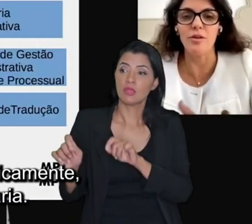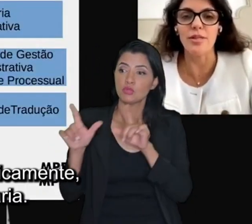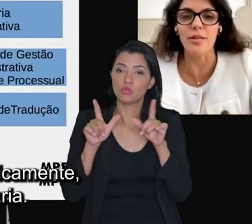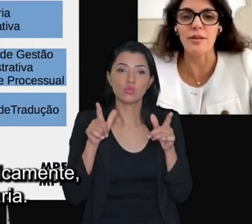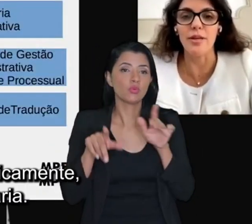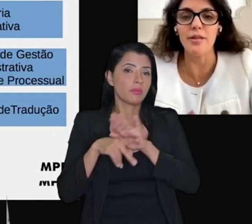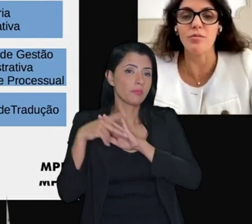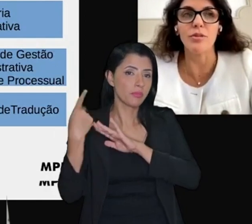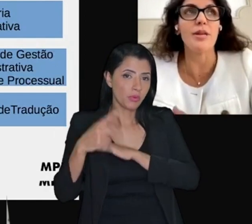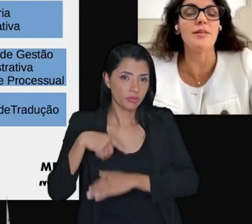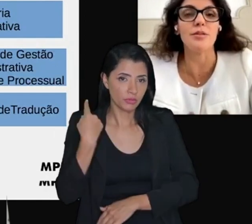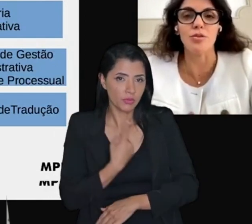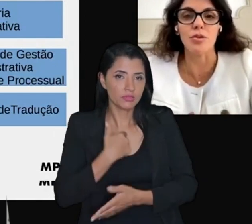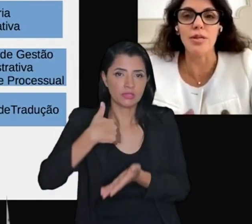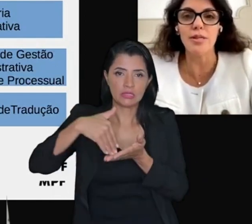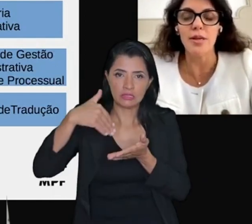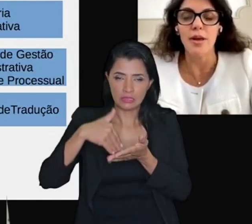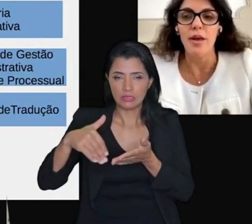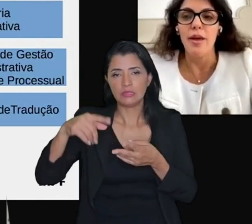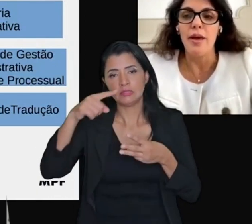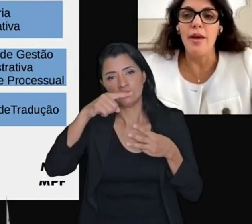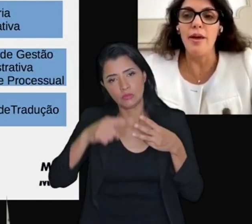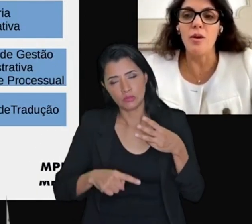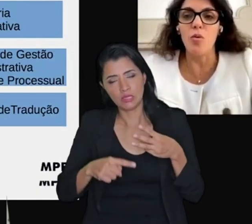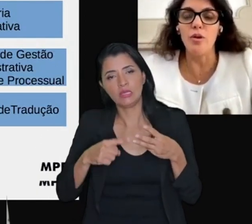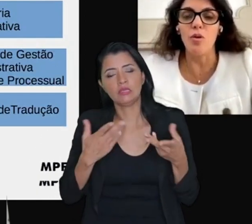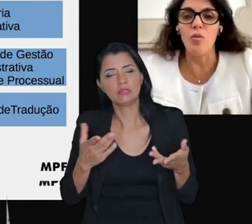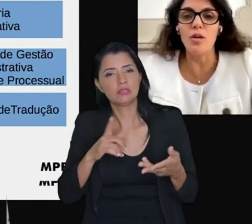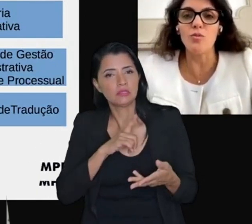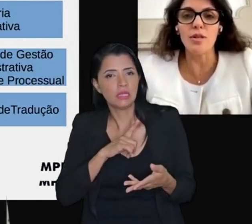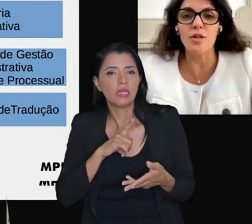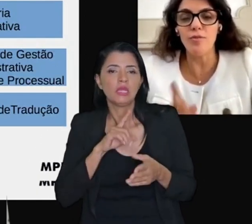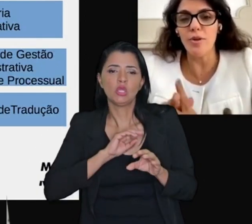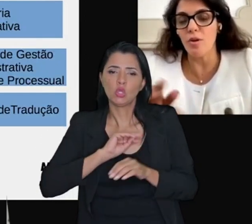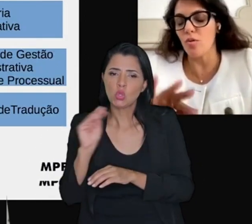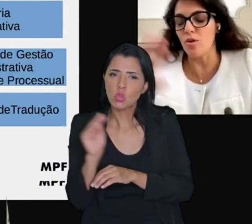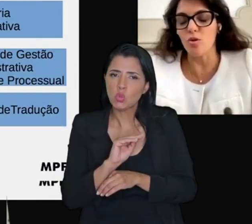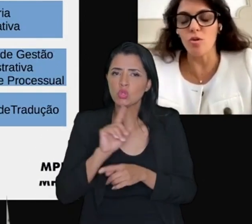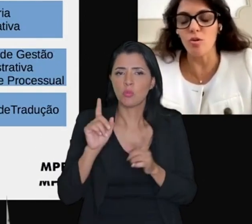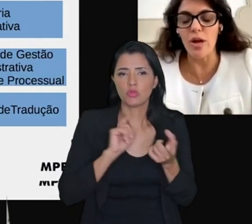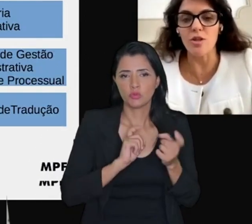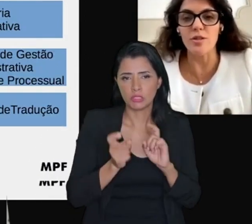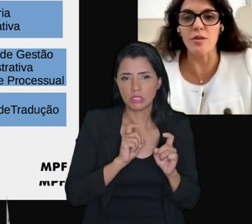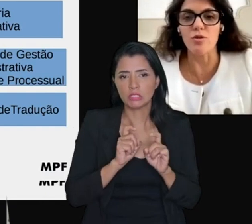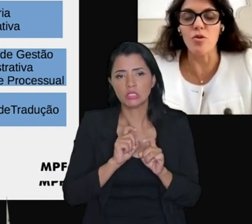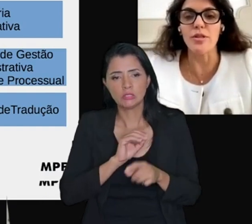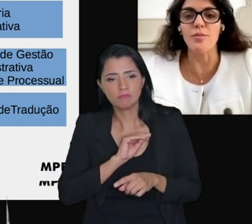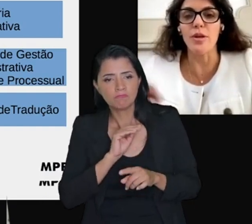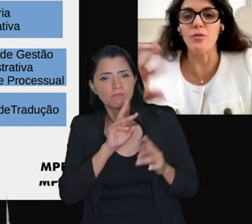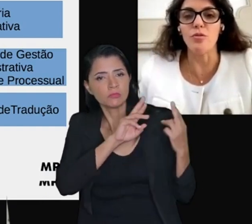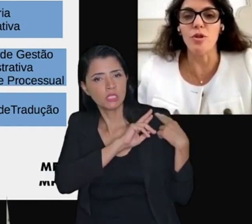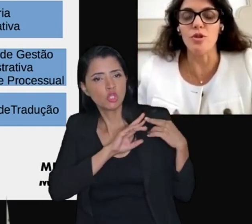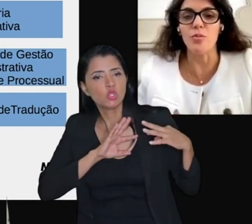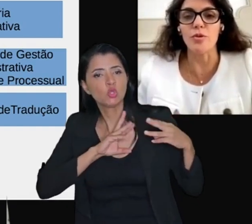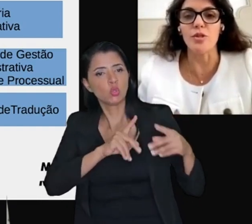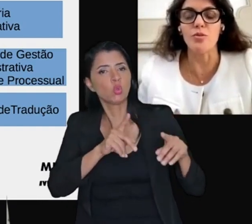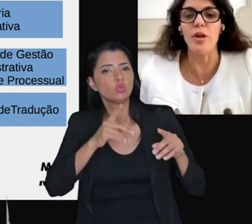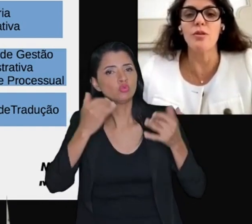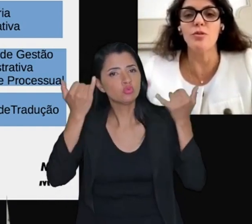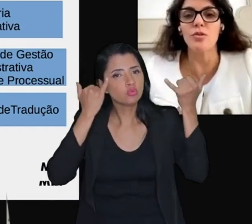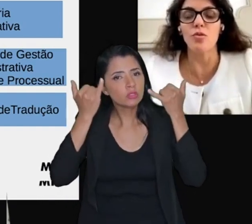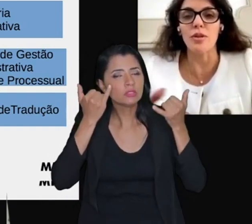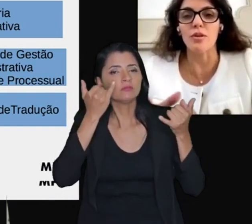basicamente, né, da nossa secretaria. São 3 assessorias, que cuidam, uma administrativa, que cuida de toda a gestão de conhecimento e